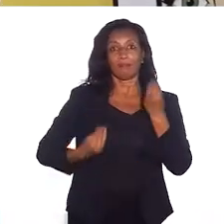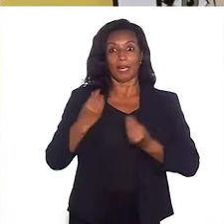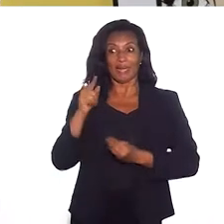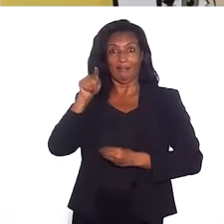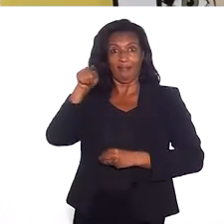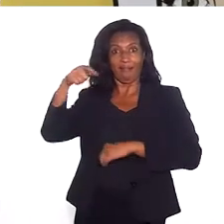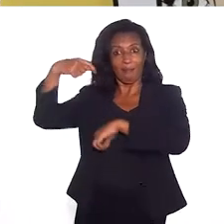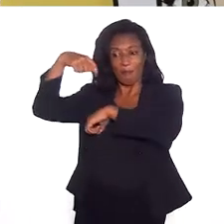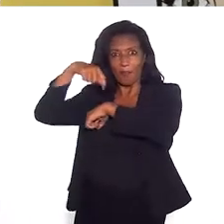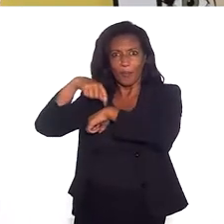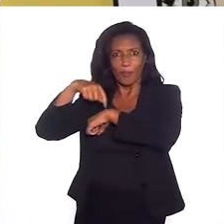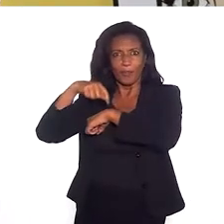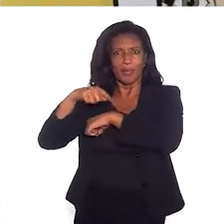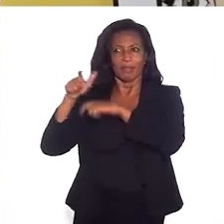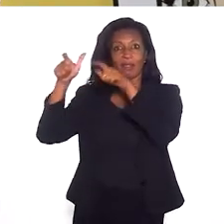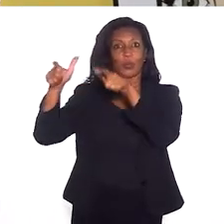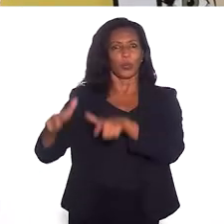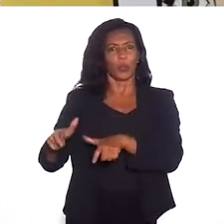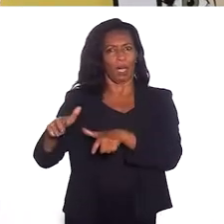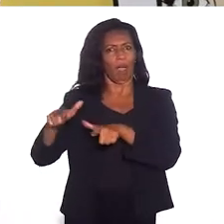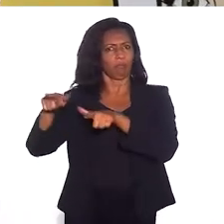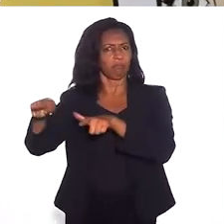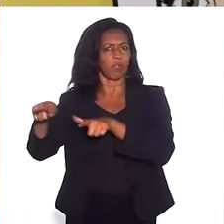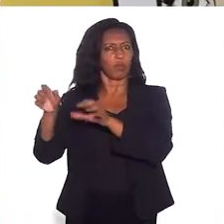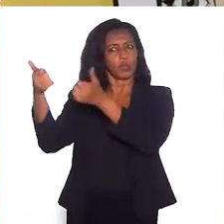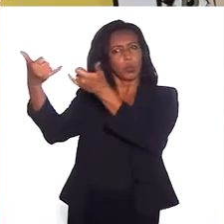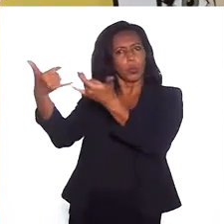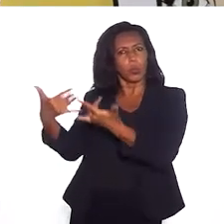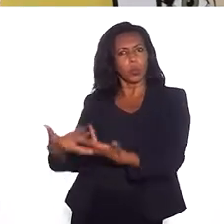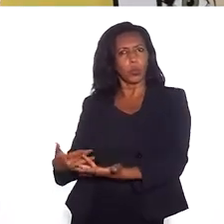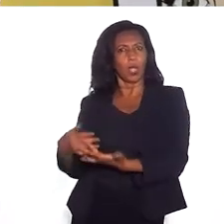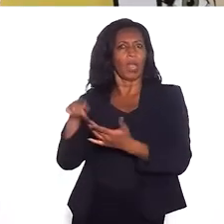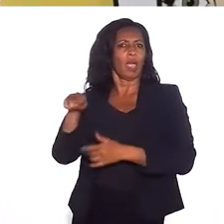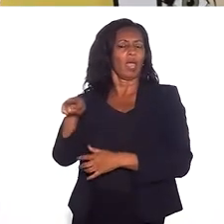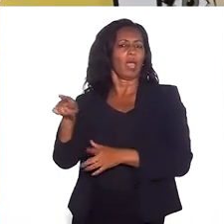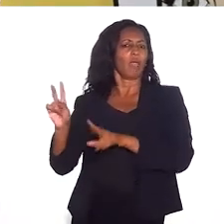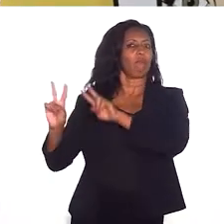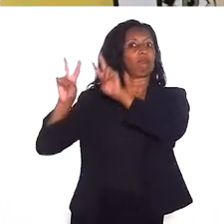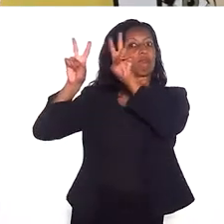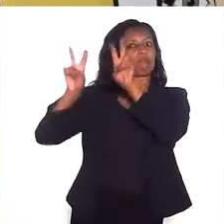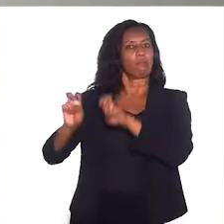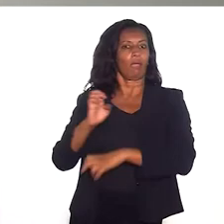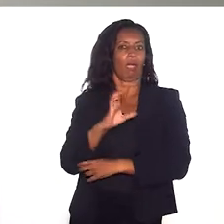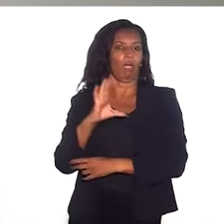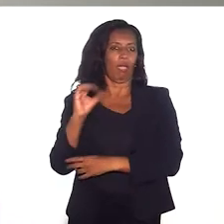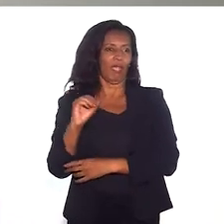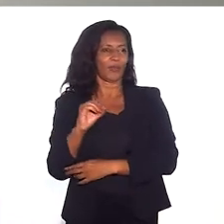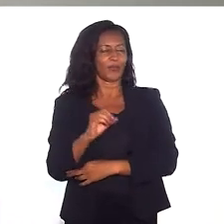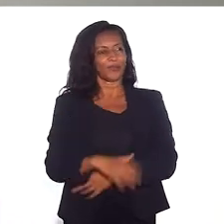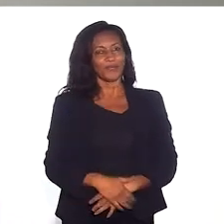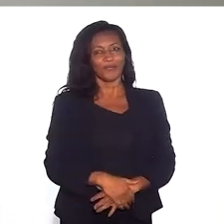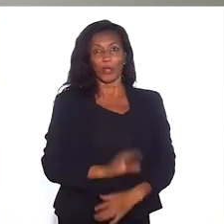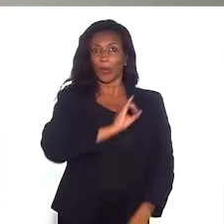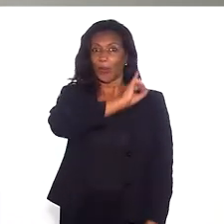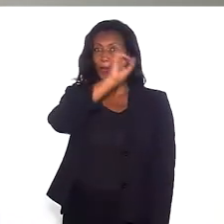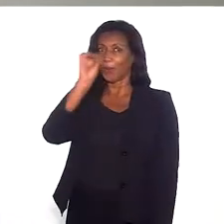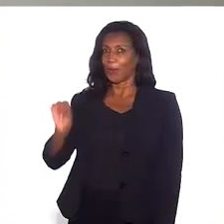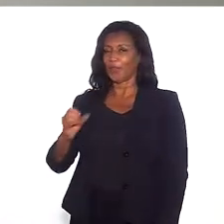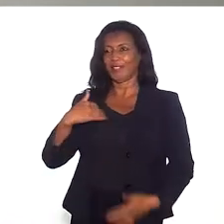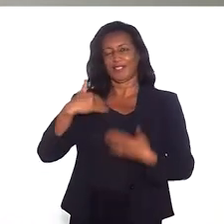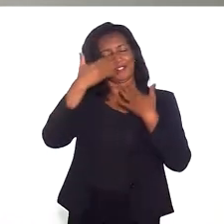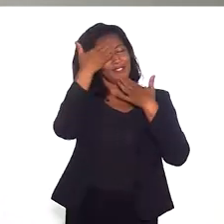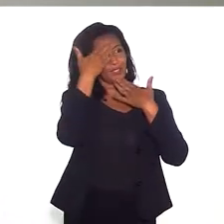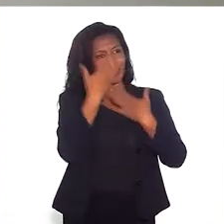que naquele momento, naquele local, fosse definido o termo ecofeminismo. Oi, gente. Eu